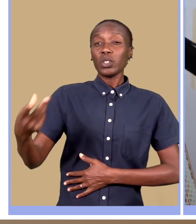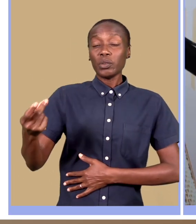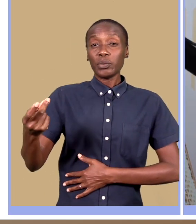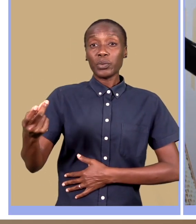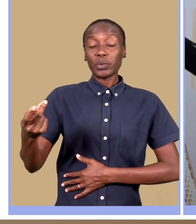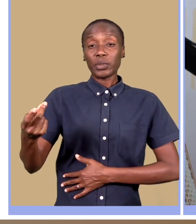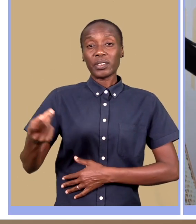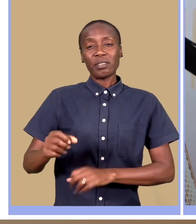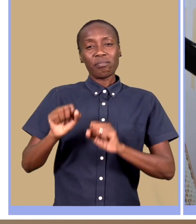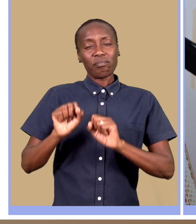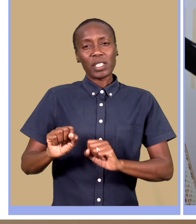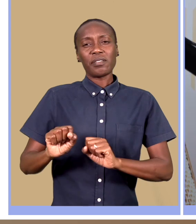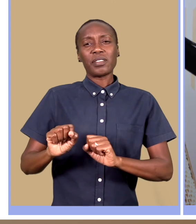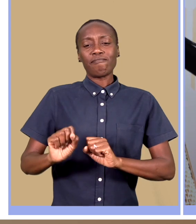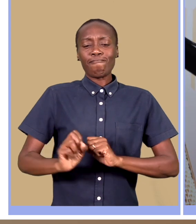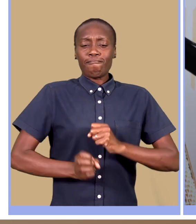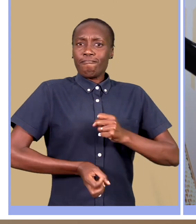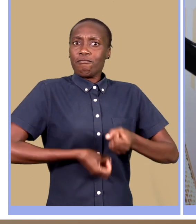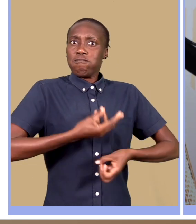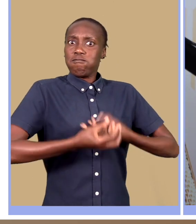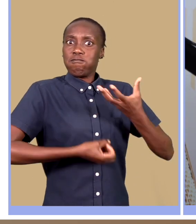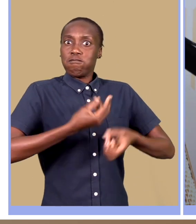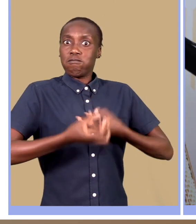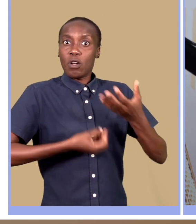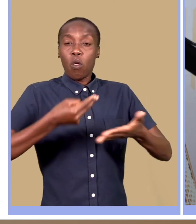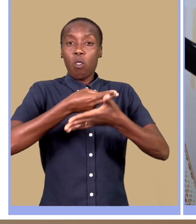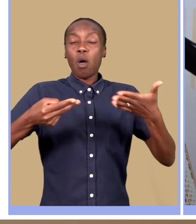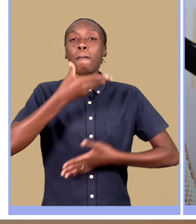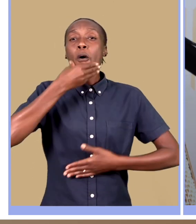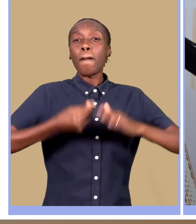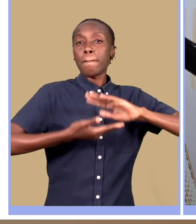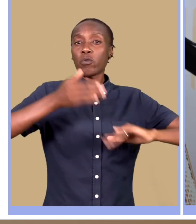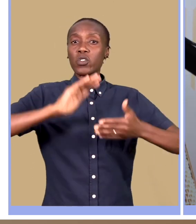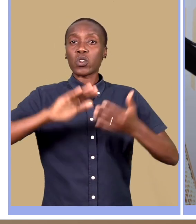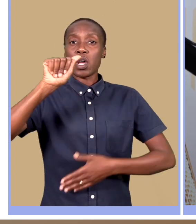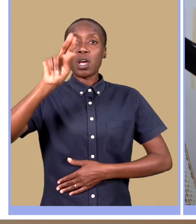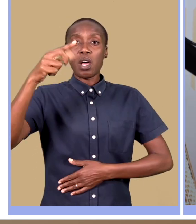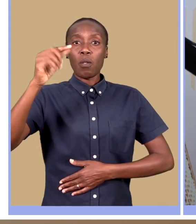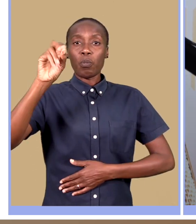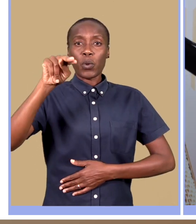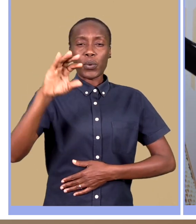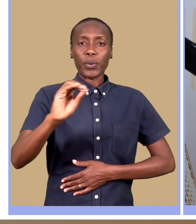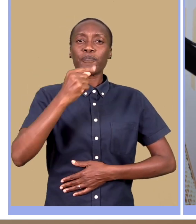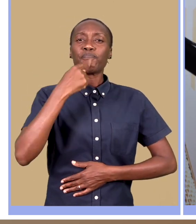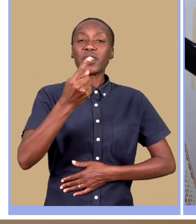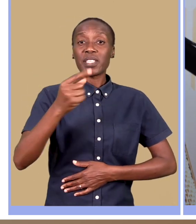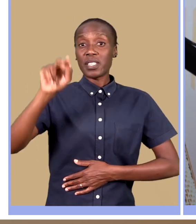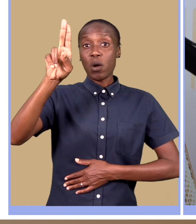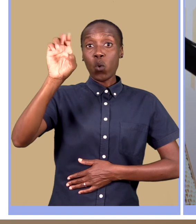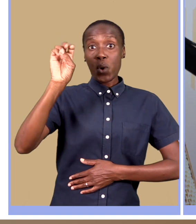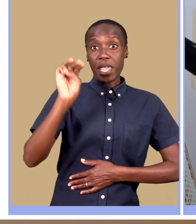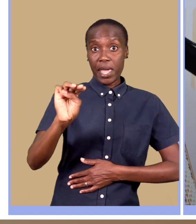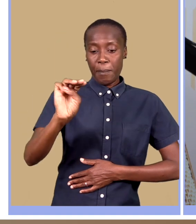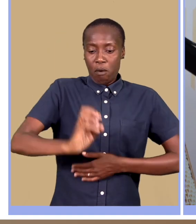nos inspirar as palavras do professor Antônio Oguane, que numa oração de sapiência da